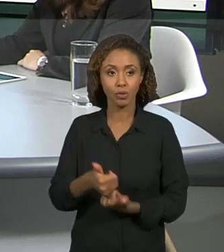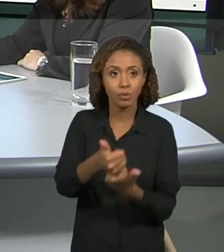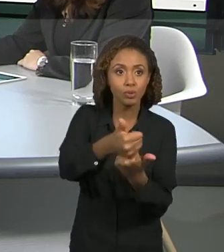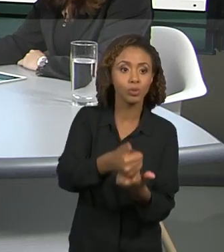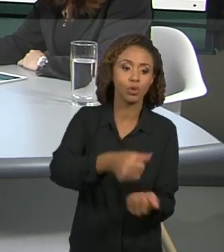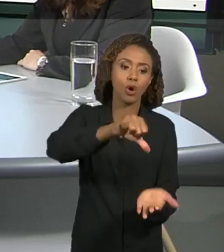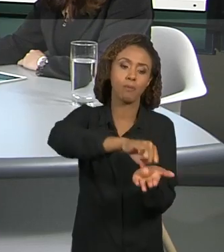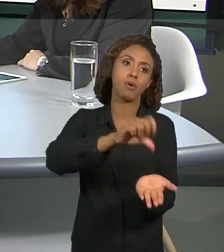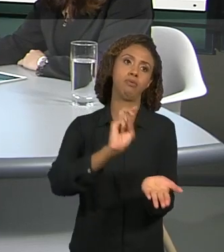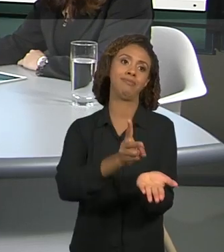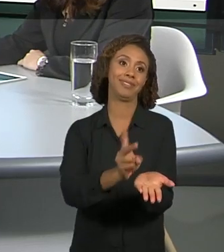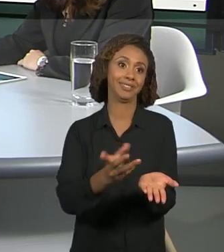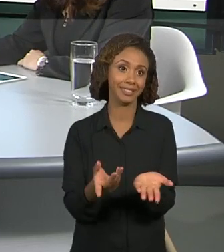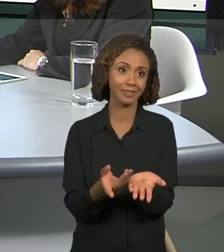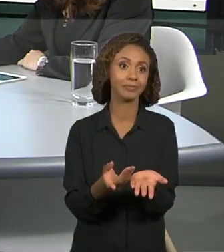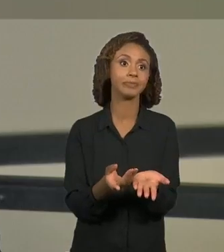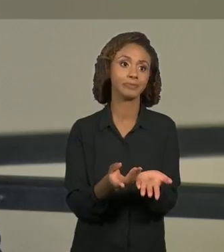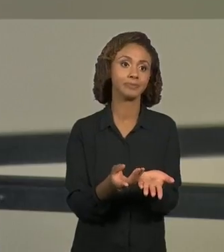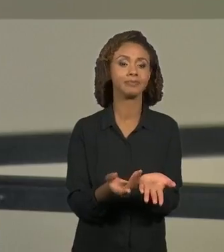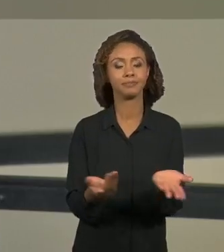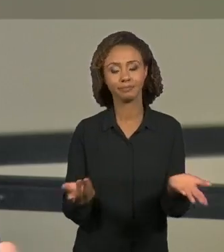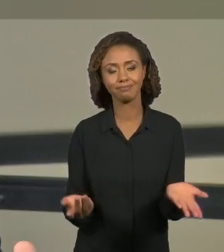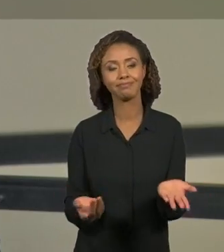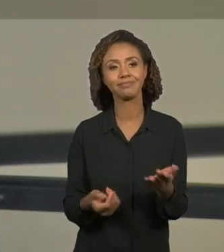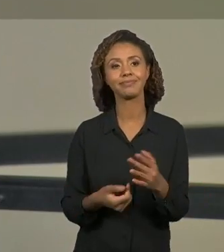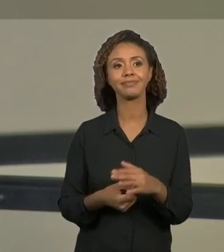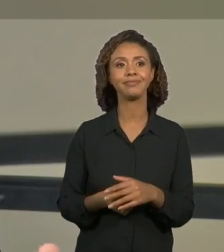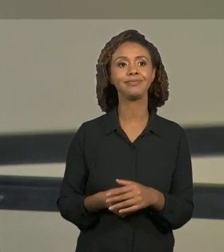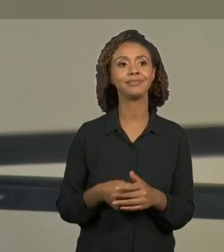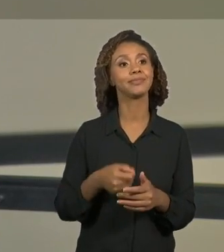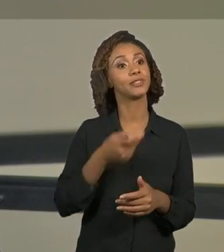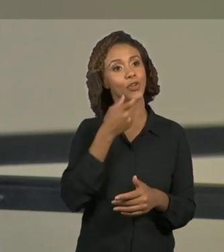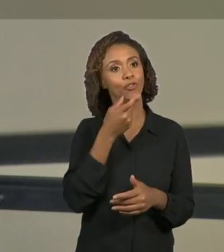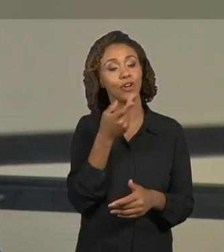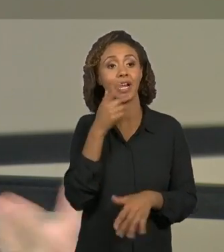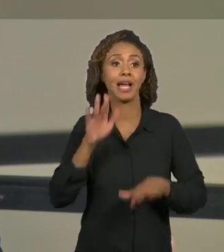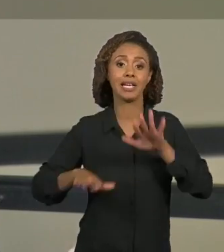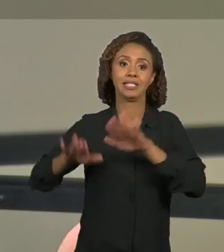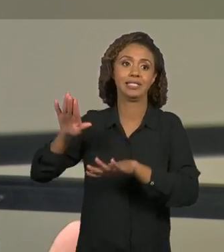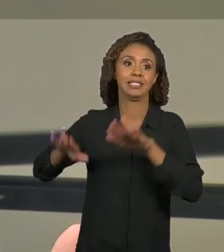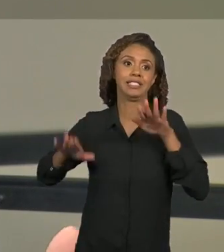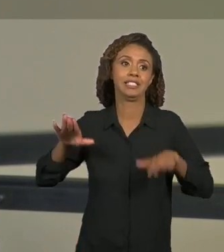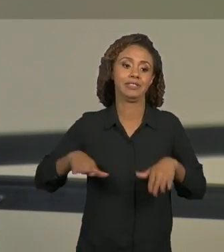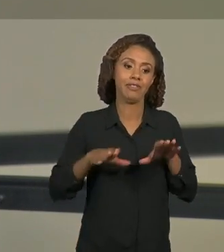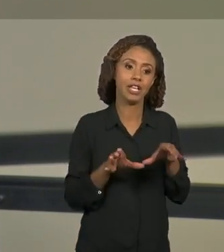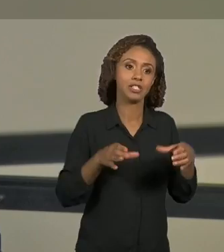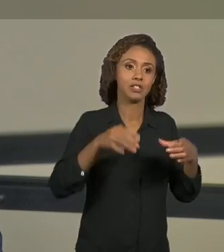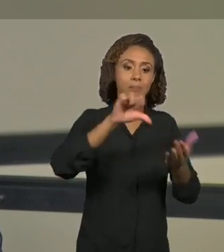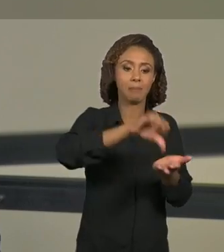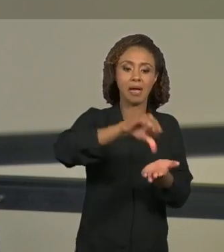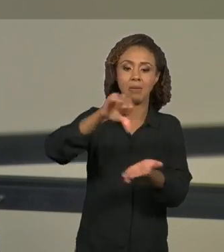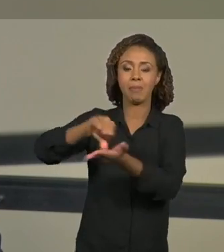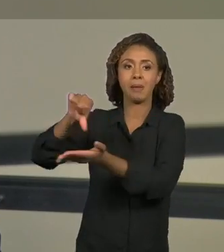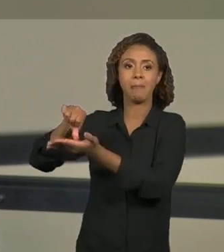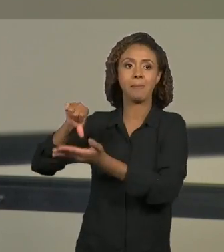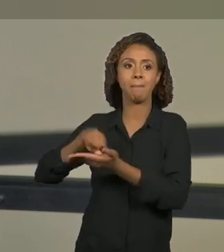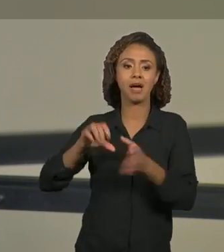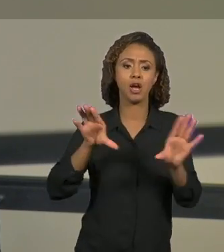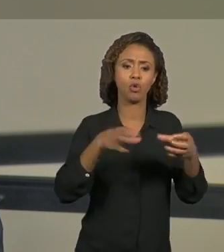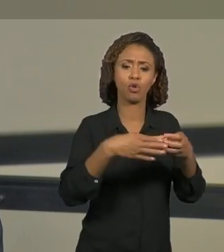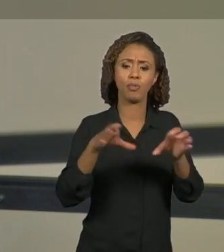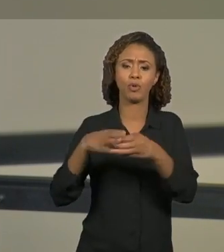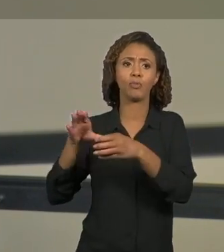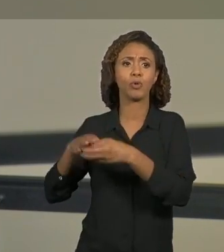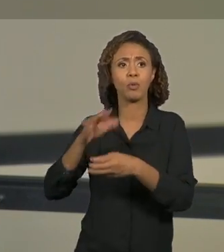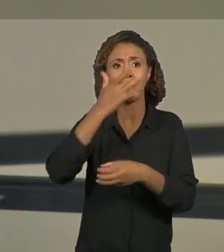no evento por isso como eu disse que pode ter grupo números diferentes pessoas justamente por causa disso você não tem o número igual